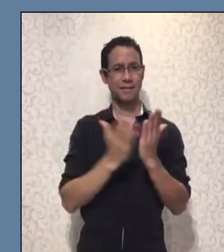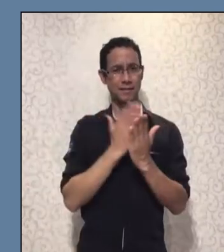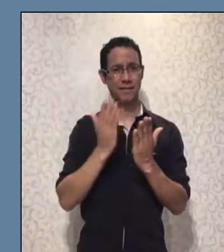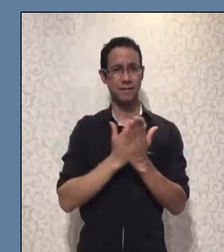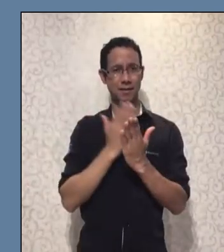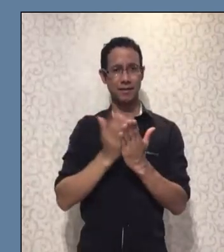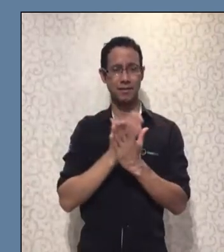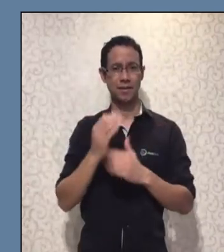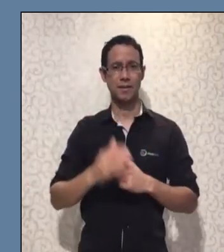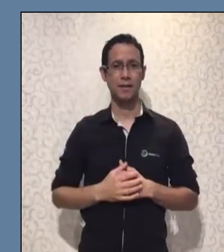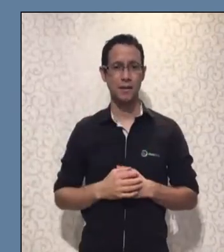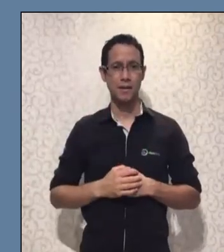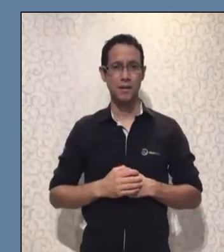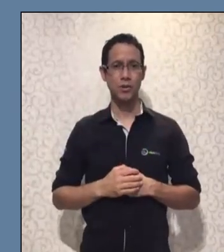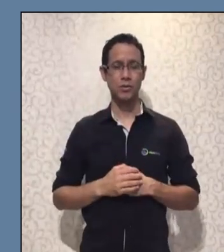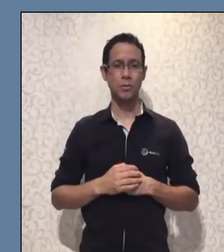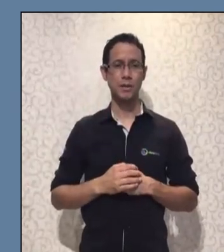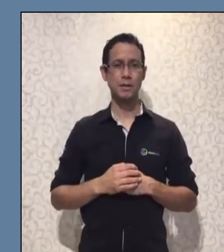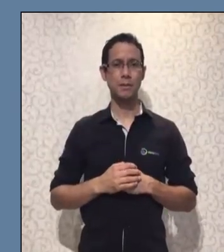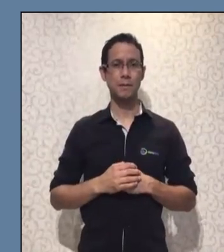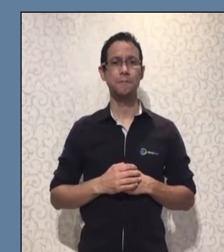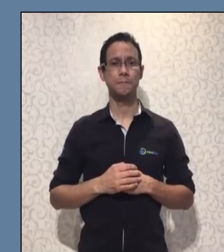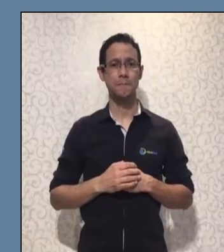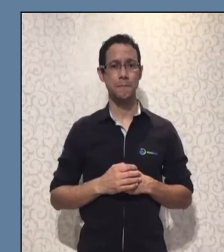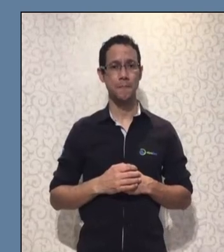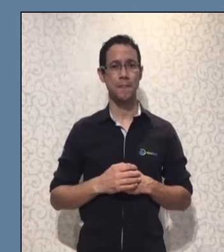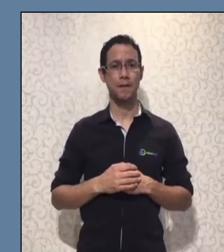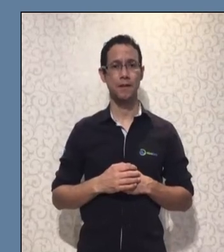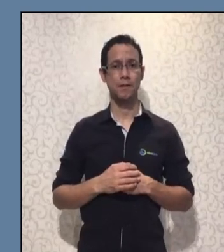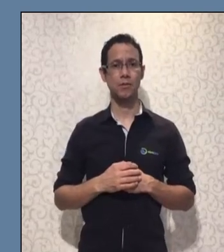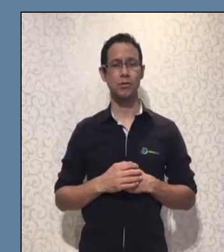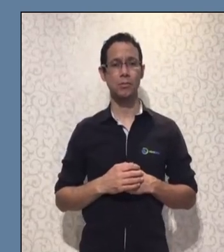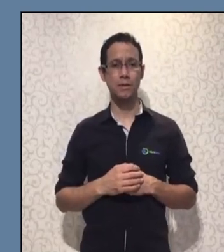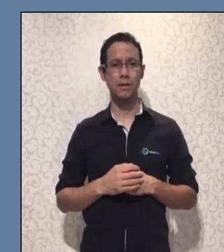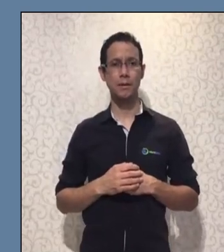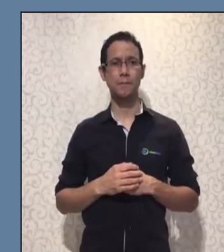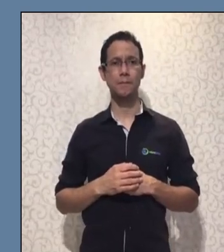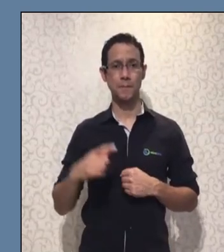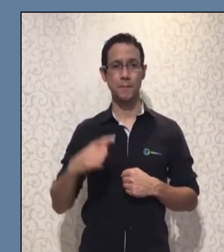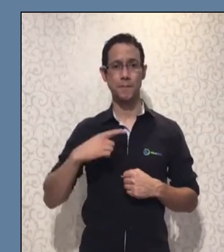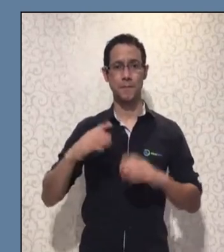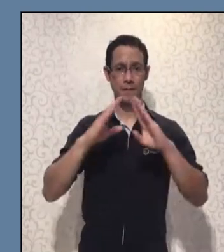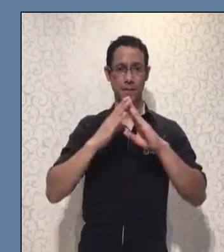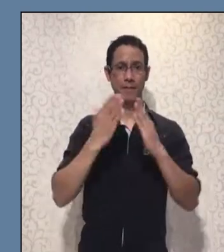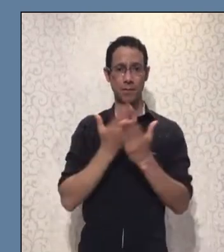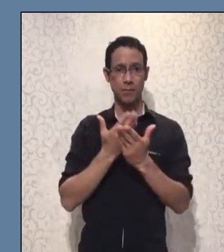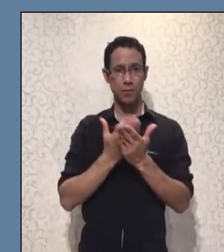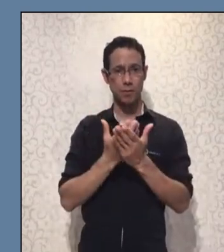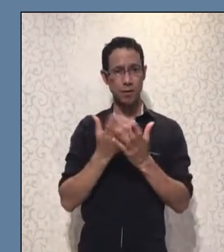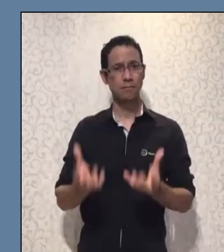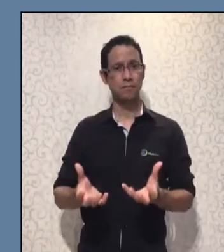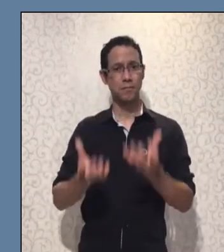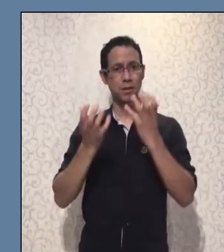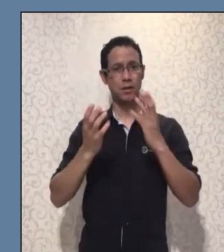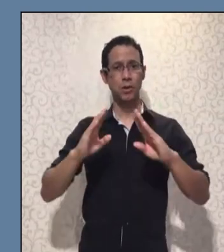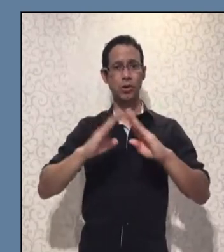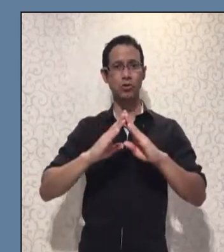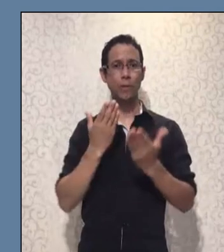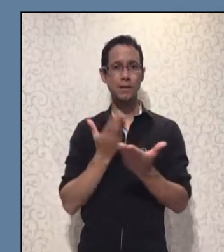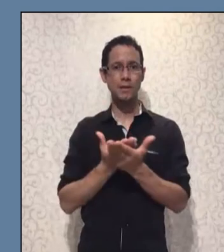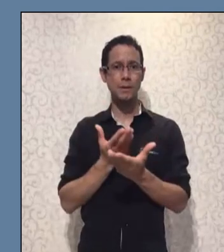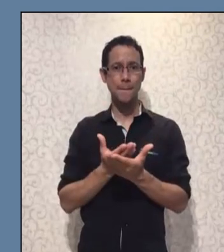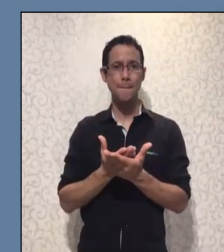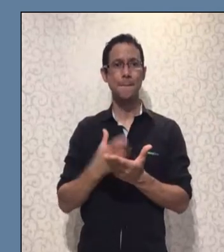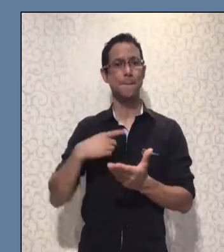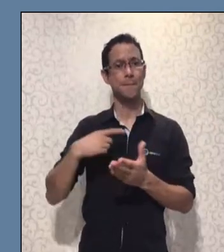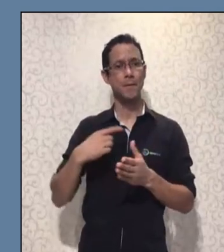estarem lá, né? E acaba sendo quase um motivador à própria escola. Então, eu acho que tem um caminho muito particular mesmo, né? Mas